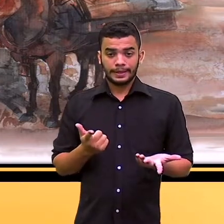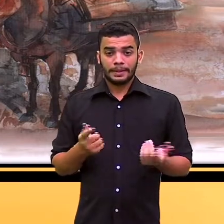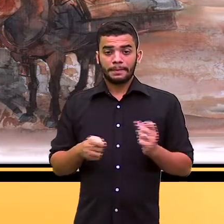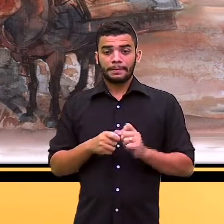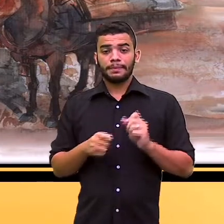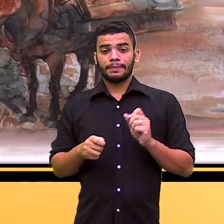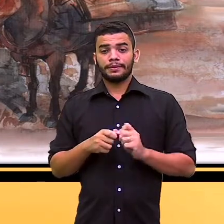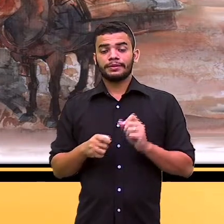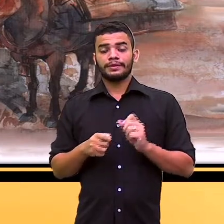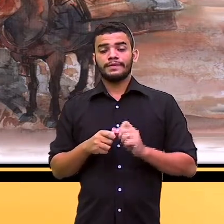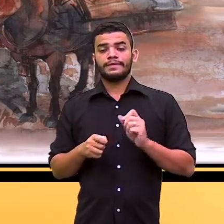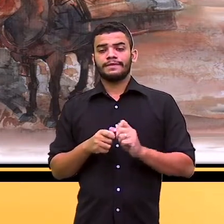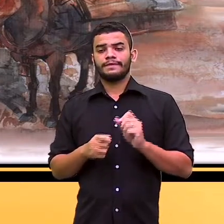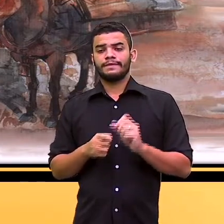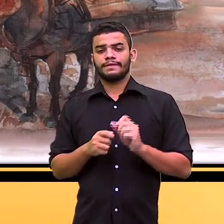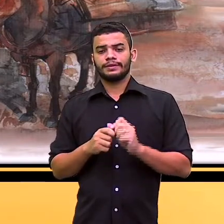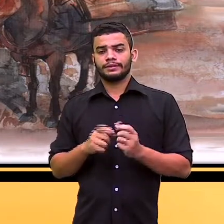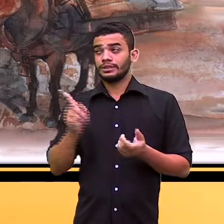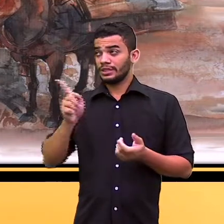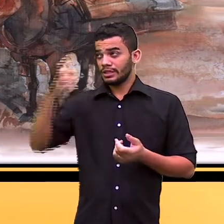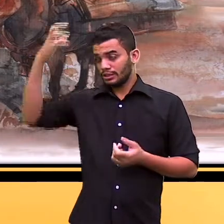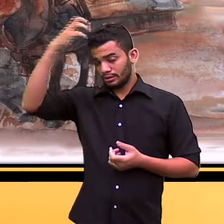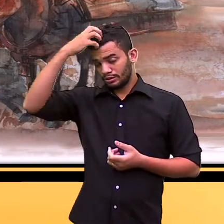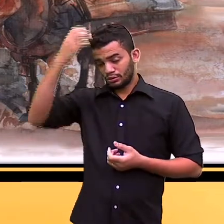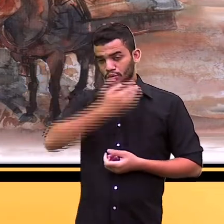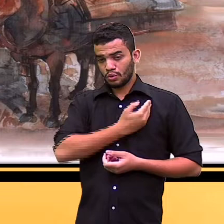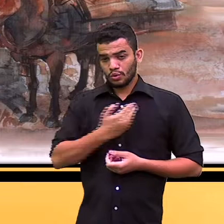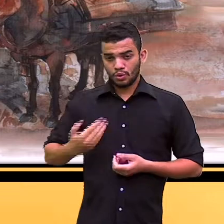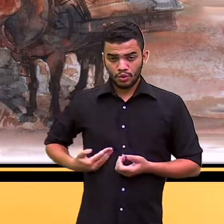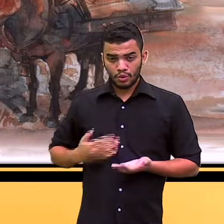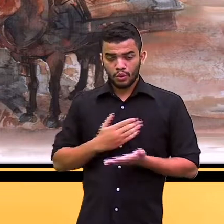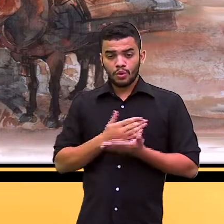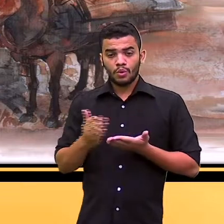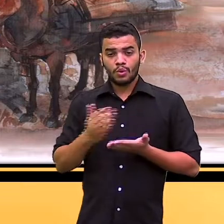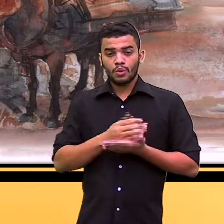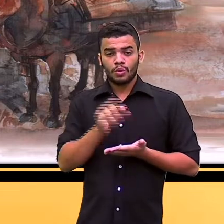a coroa portuguesa passou a incentivar a